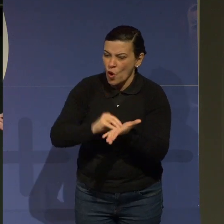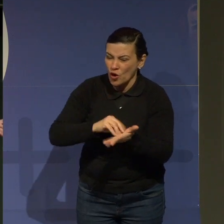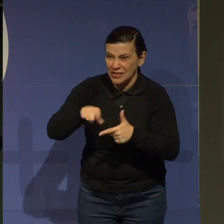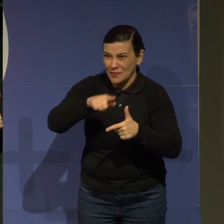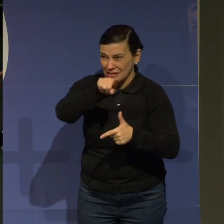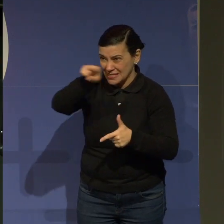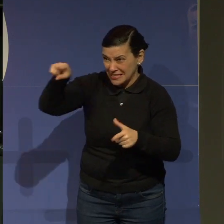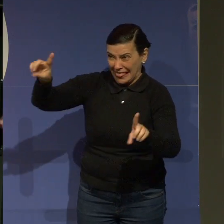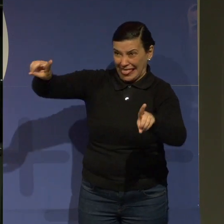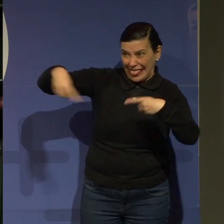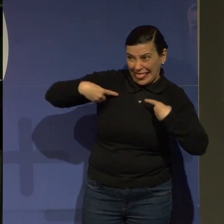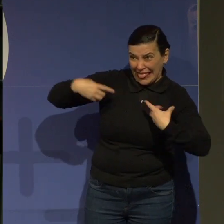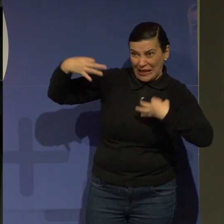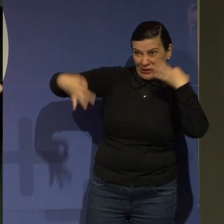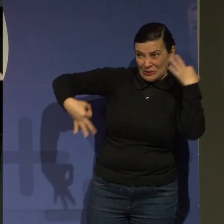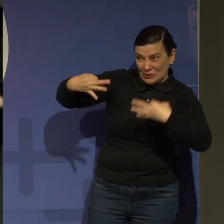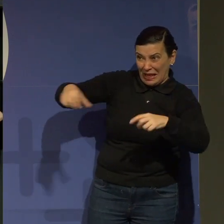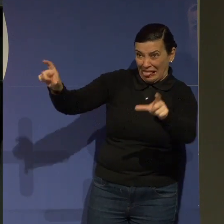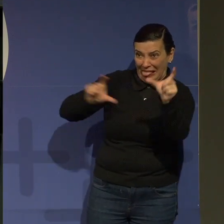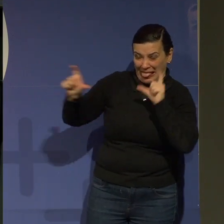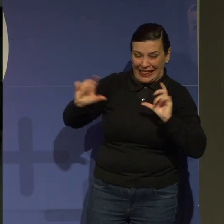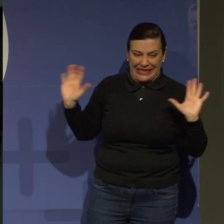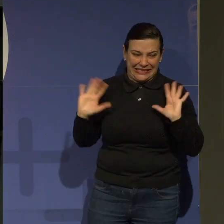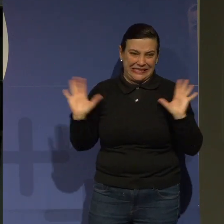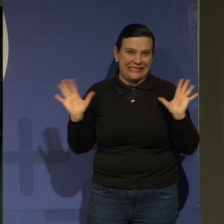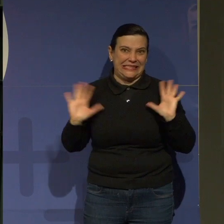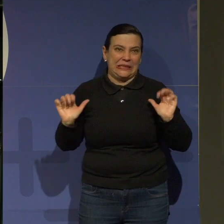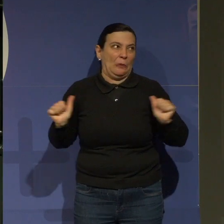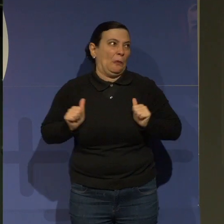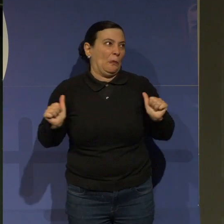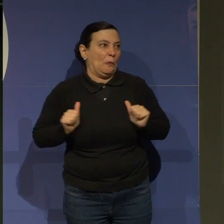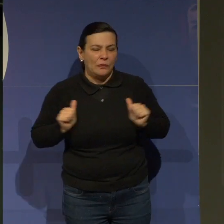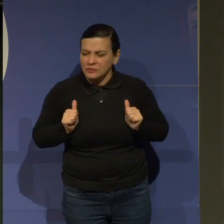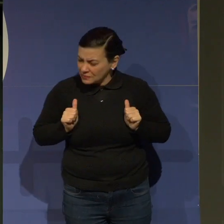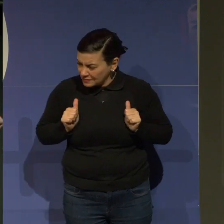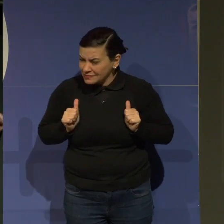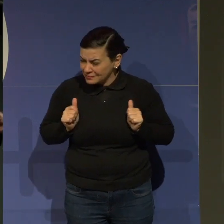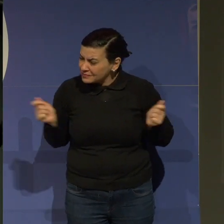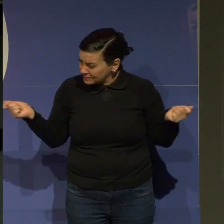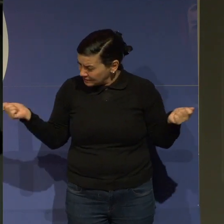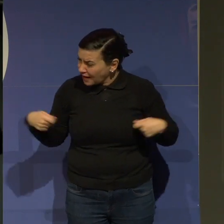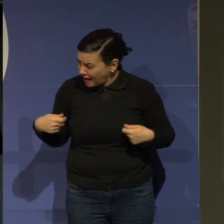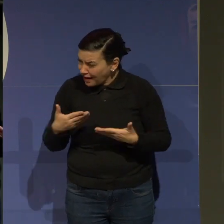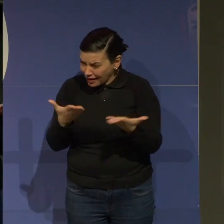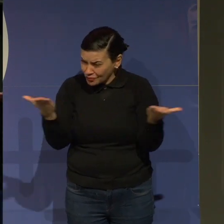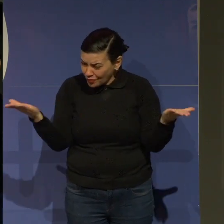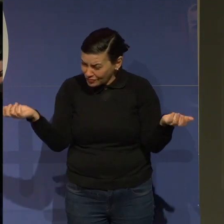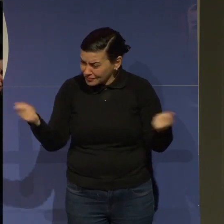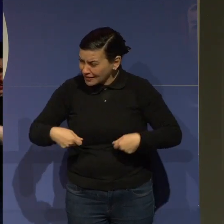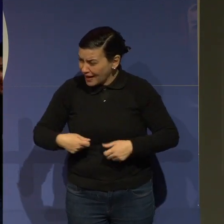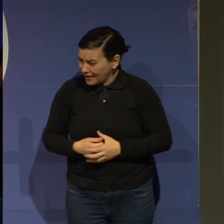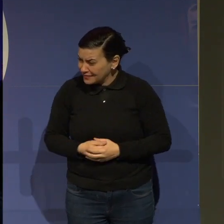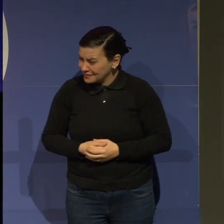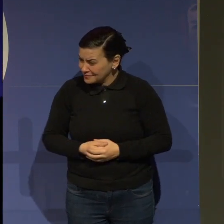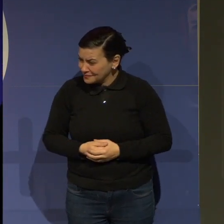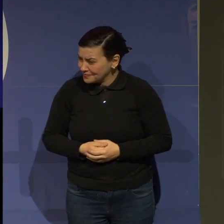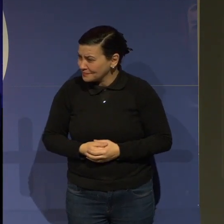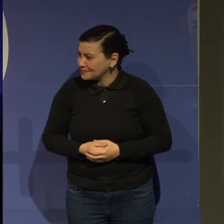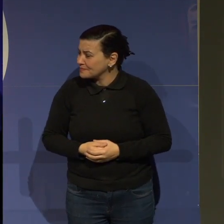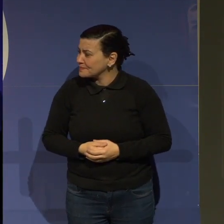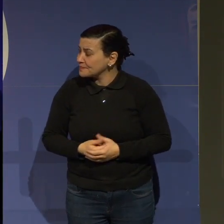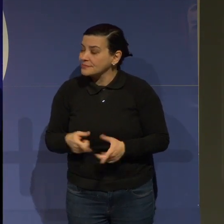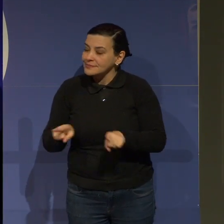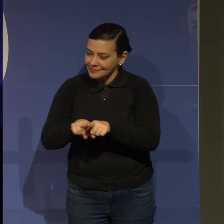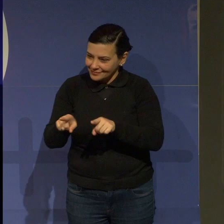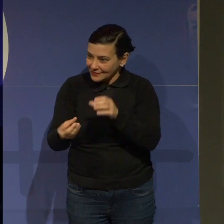tem esse papel também de acolher e mostrar que todo mundo pode colocar texto alternativo. Aí, eu